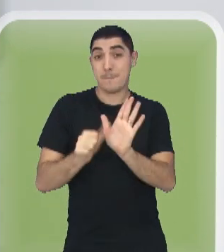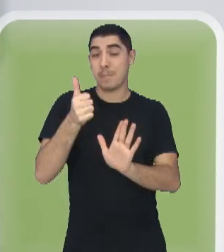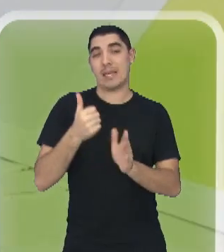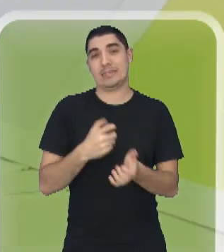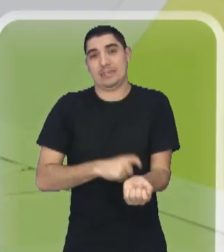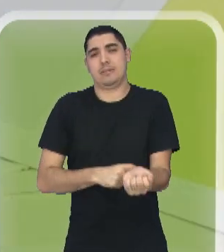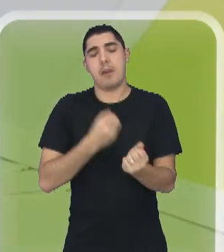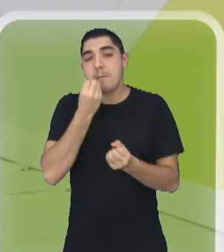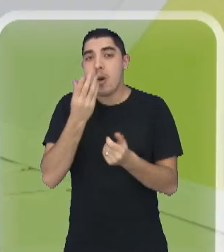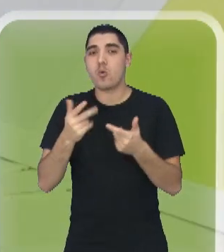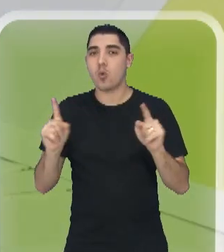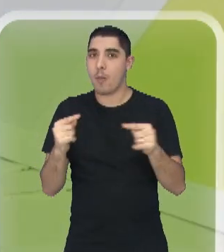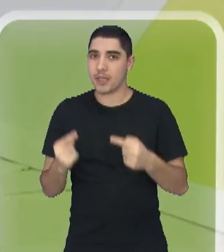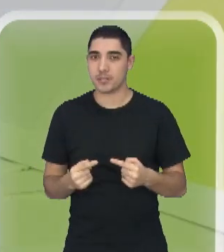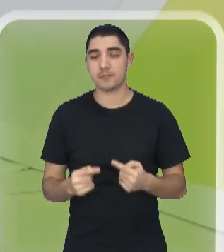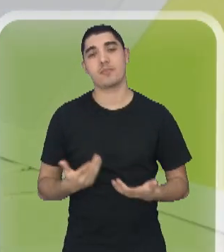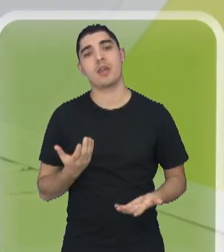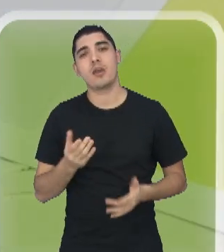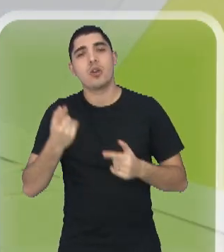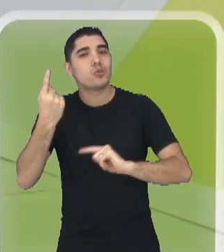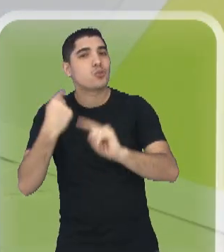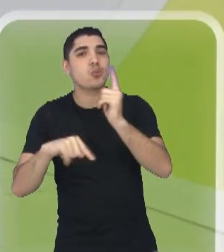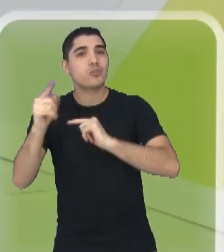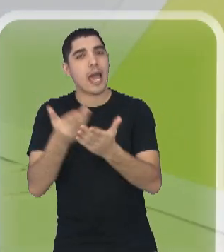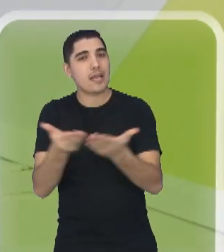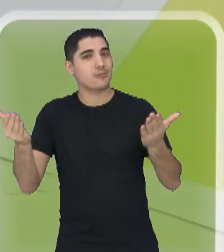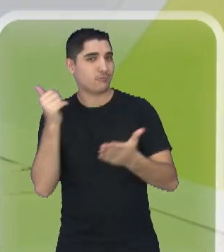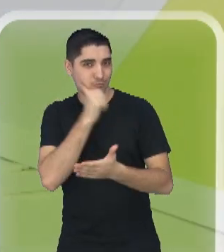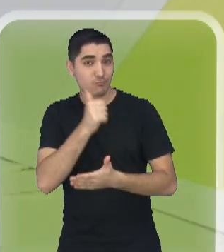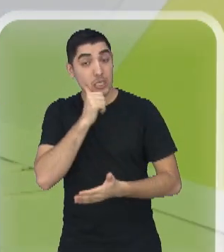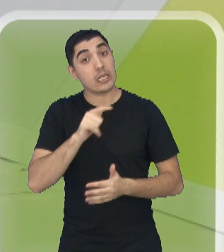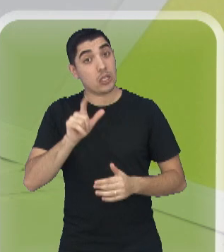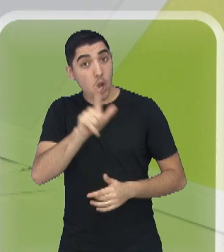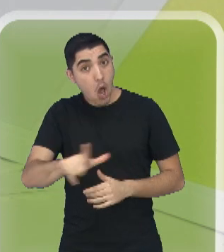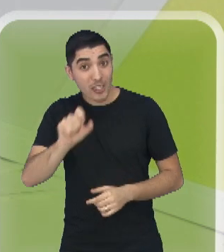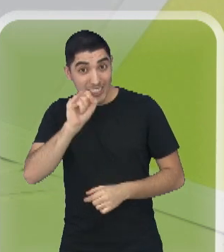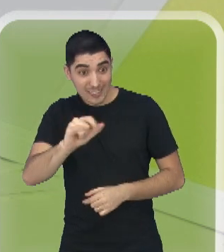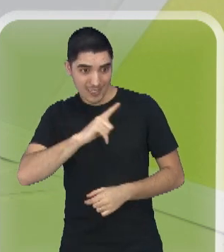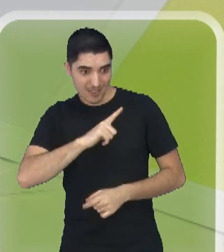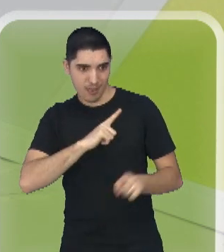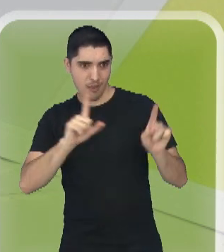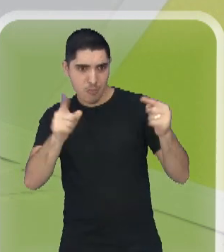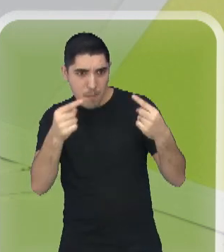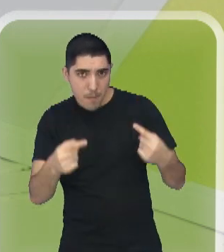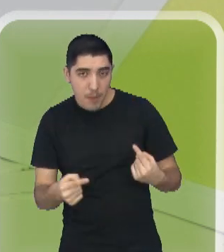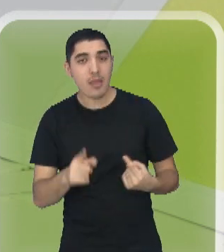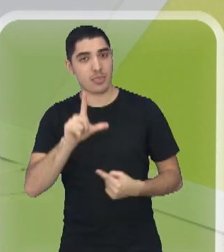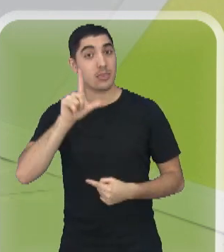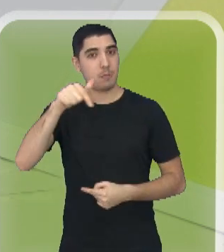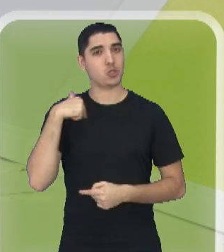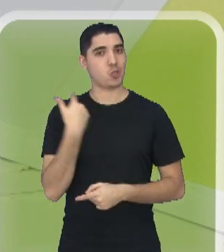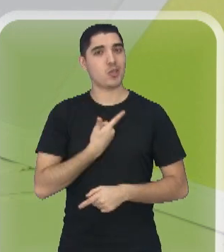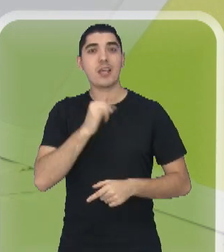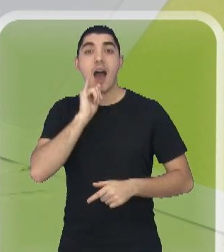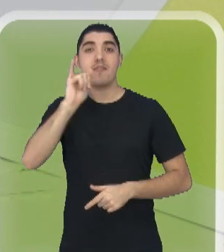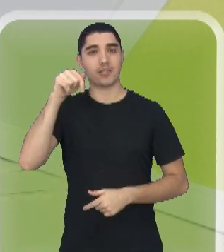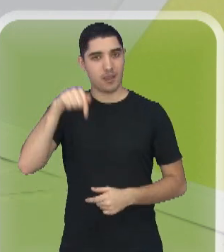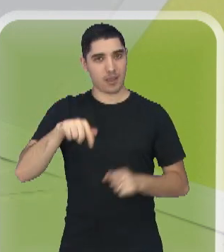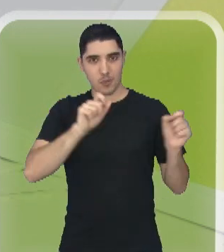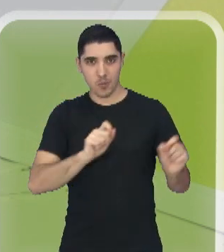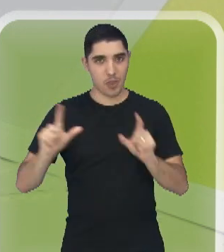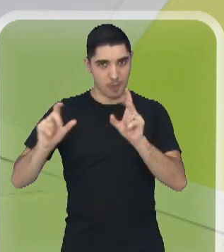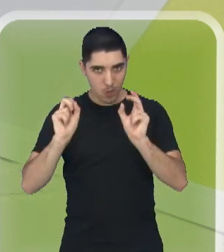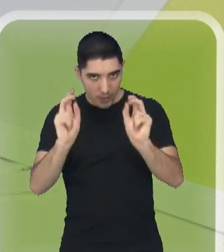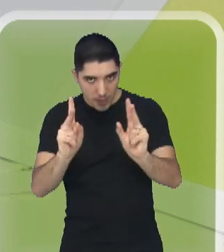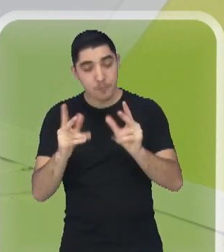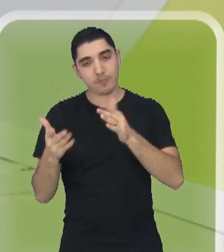jogo. Sucesso para as meninas e, claro, tendo jogo, tendo informação, você vai ficar sabendo aqui dentro do nosso Hora do Esporte, tá